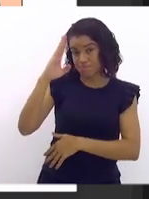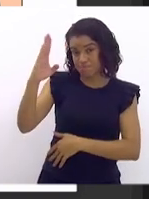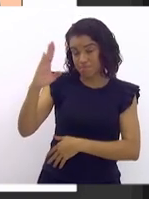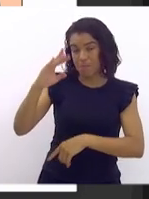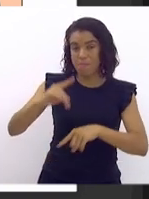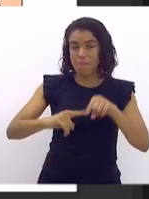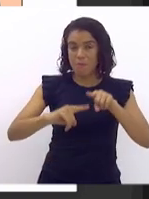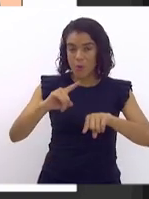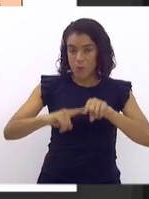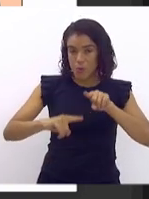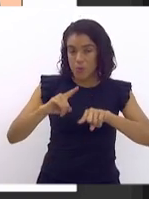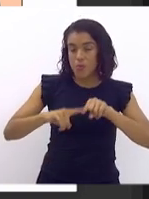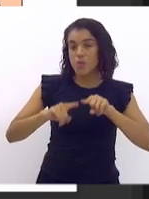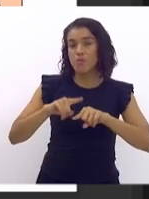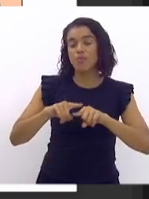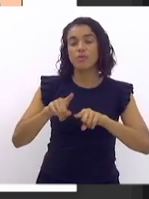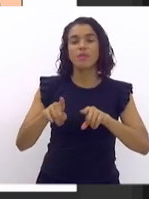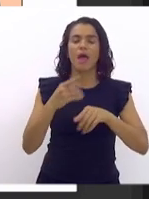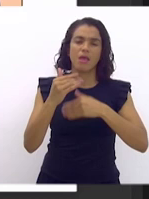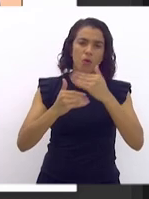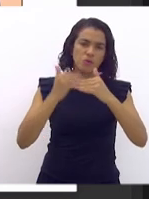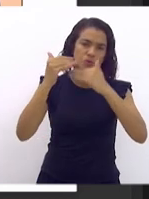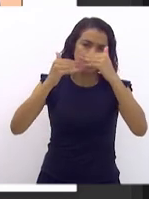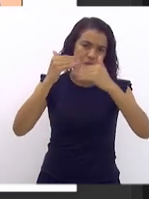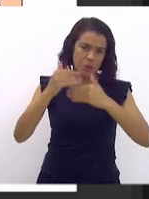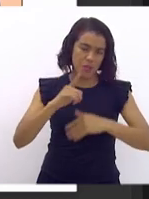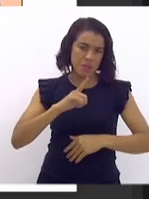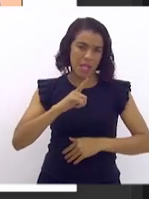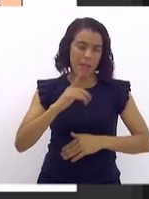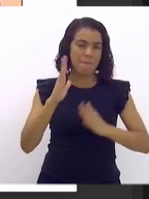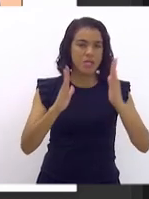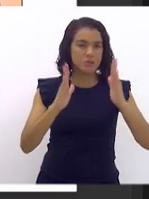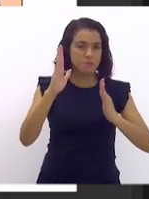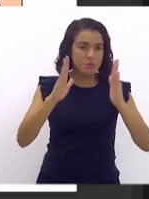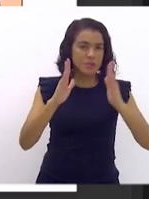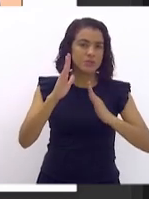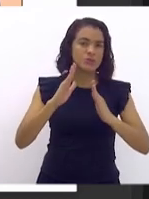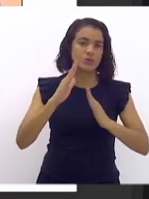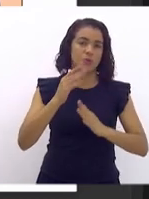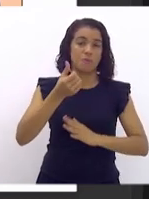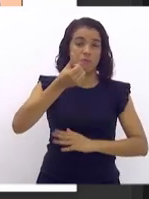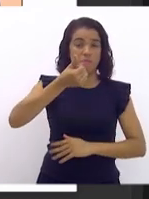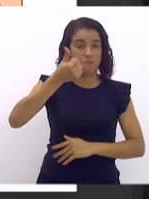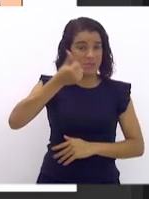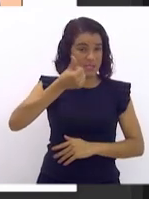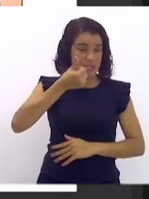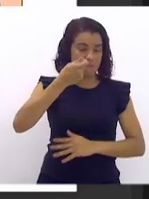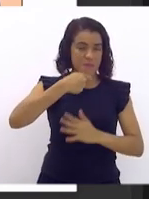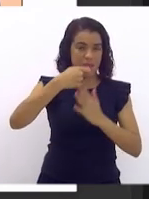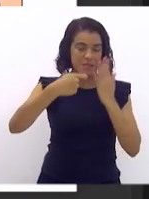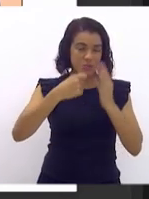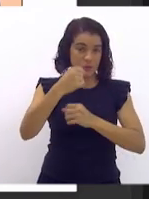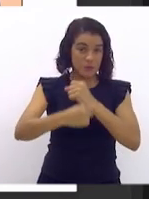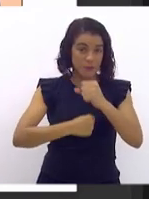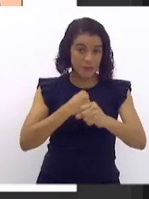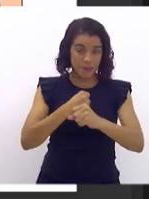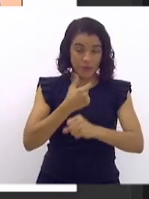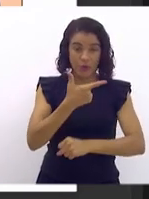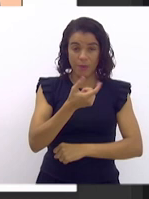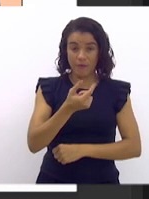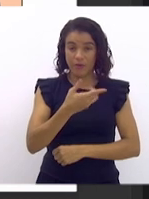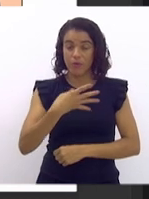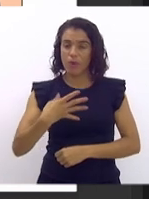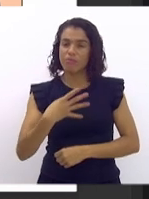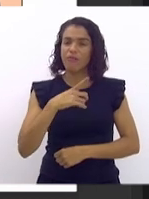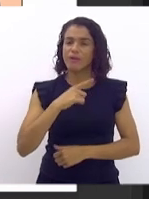do Observatório. Ele está em construção e a gente tem a previsão de lançá-lo no primeiro semestre de 2024, em que ele vai conter uma